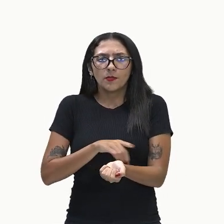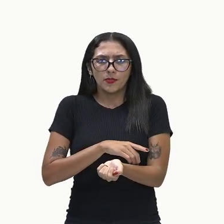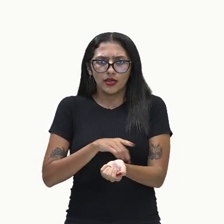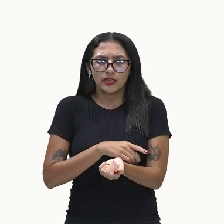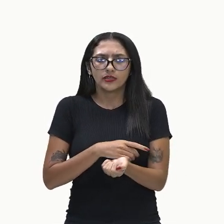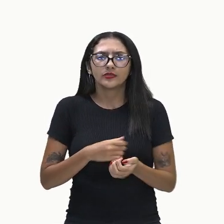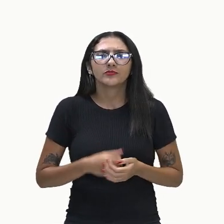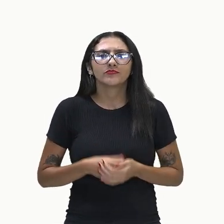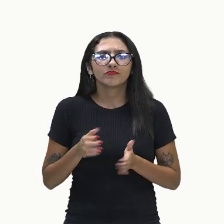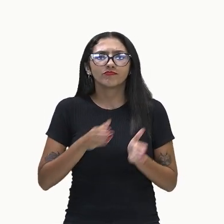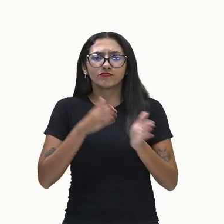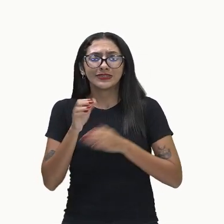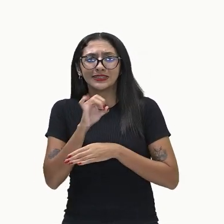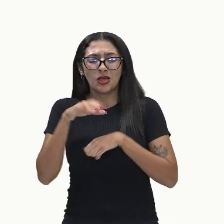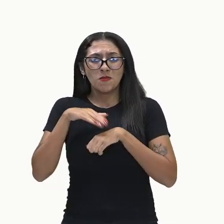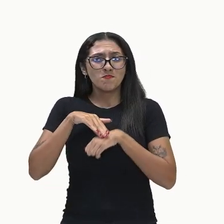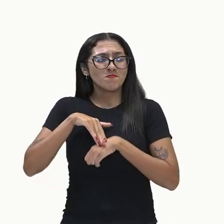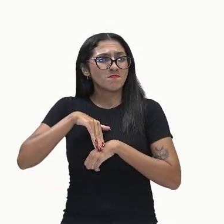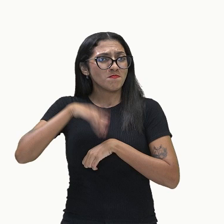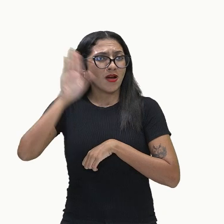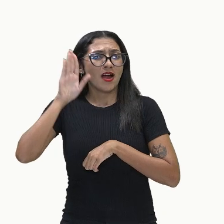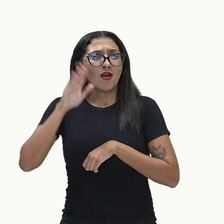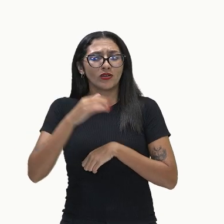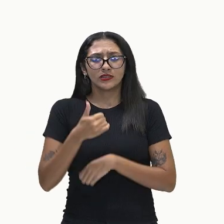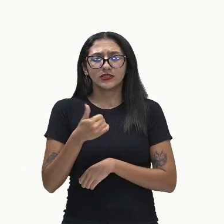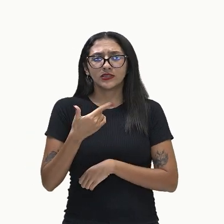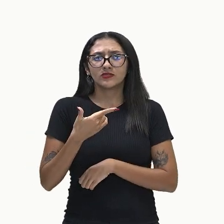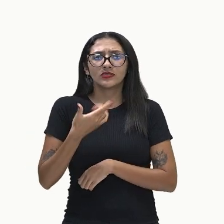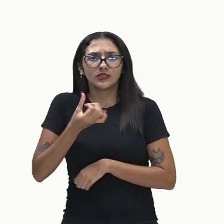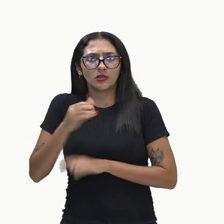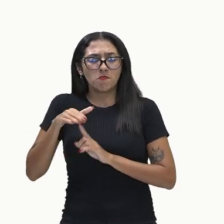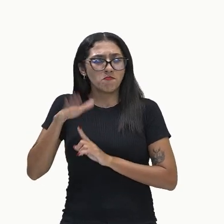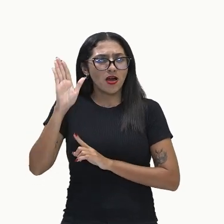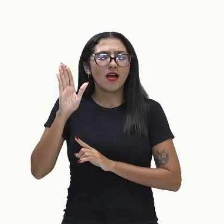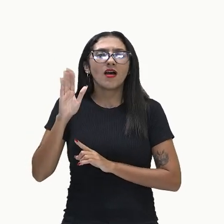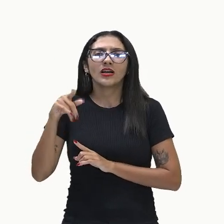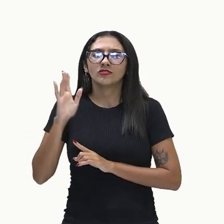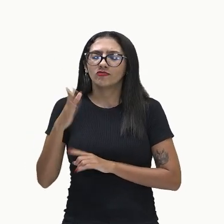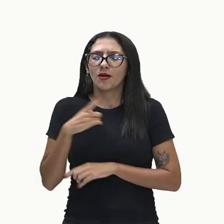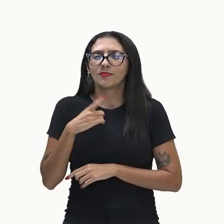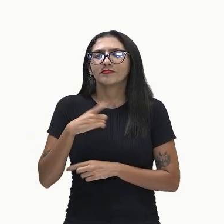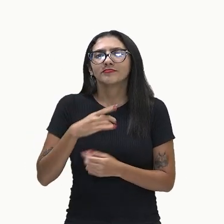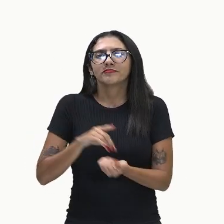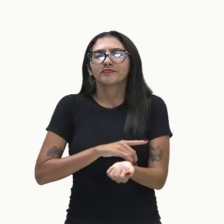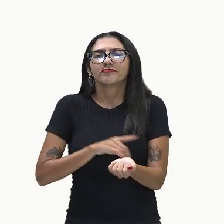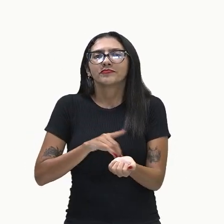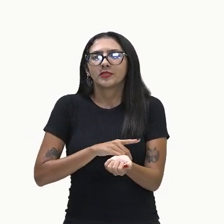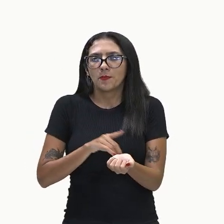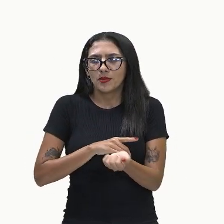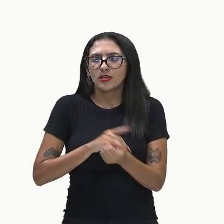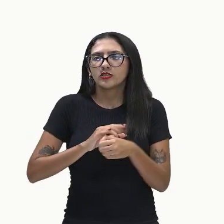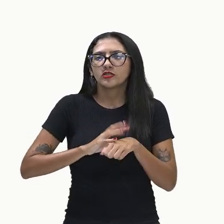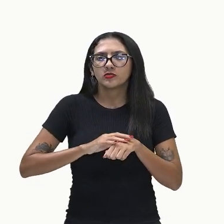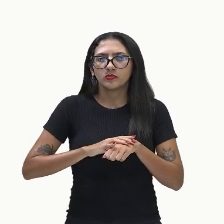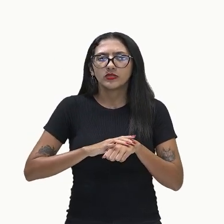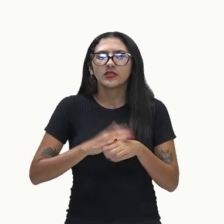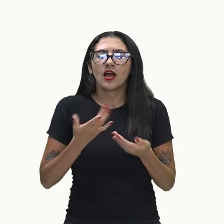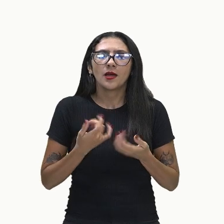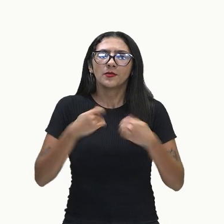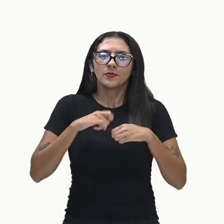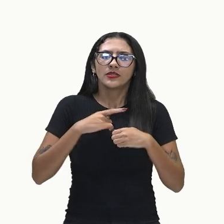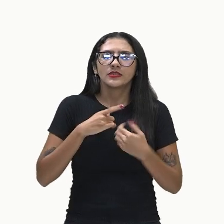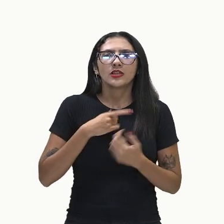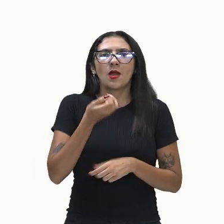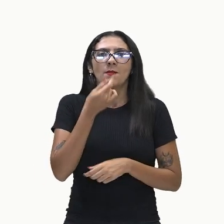der maior que 126 mg por decilitro, a pessoa já vai estar com a diabetes mesmo, tá bom? Aí já é um caso de vai ter que